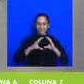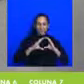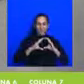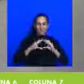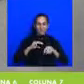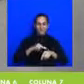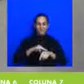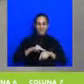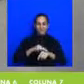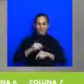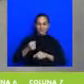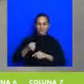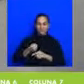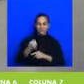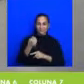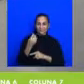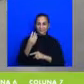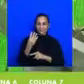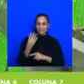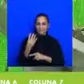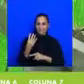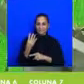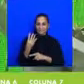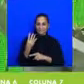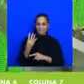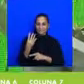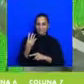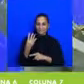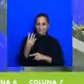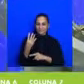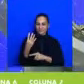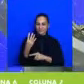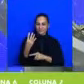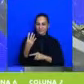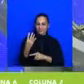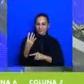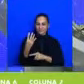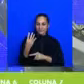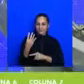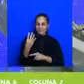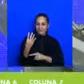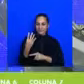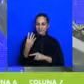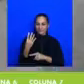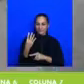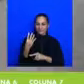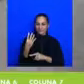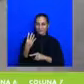Bola marrom, número 4.